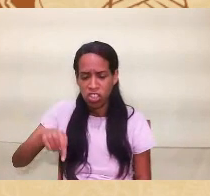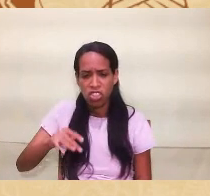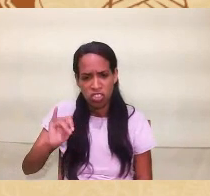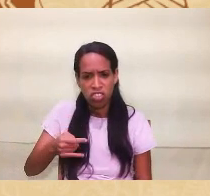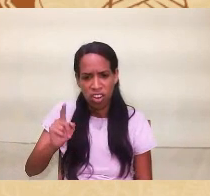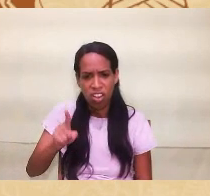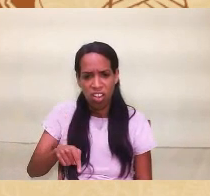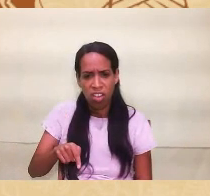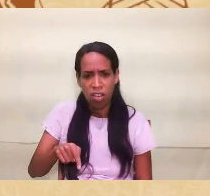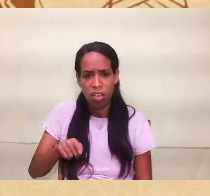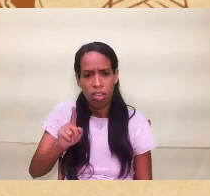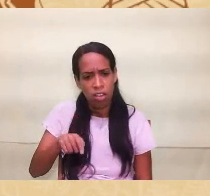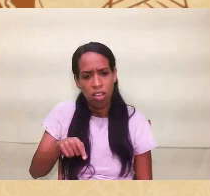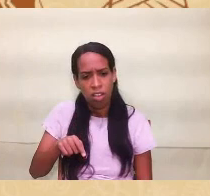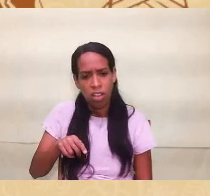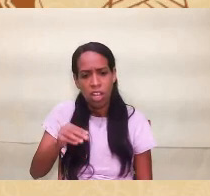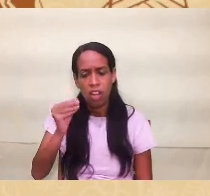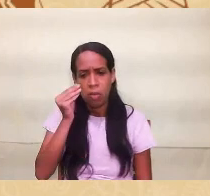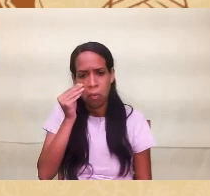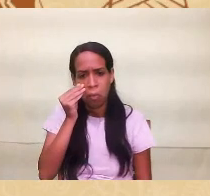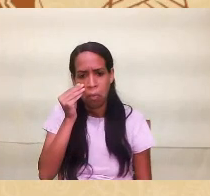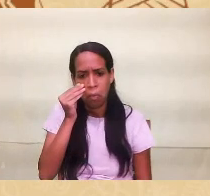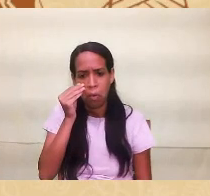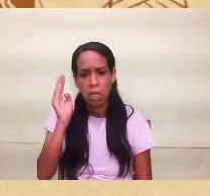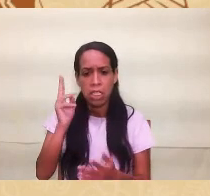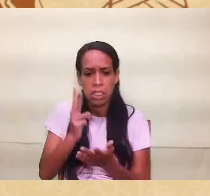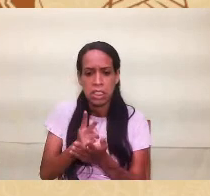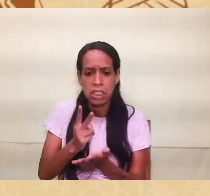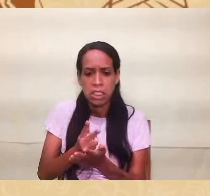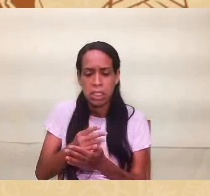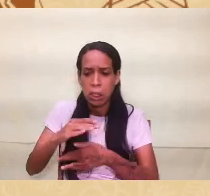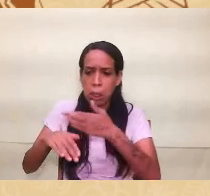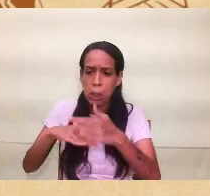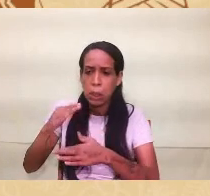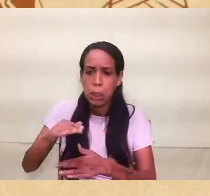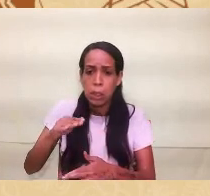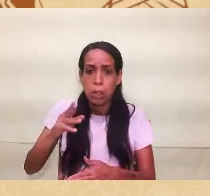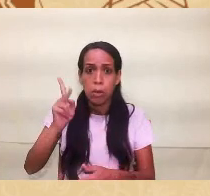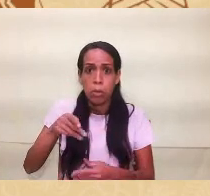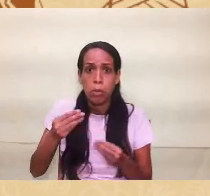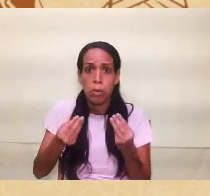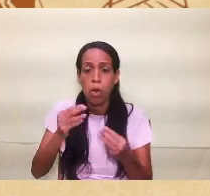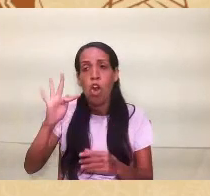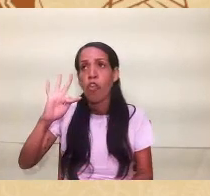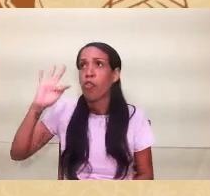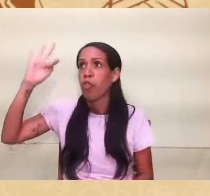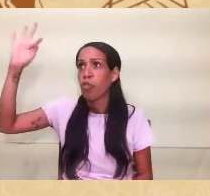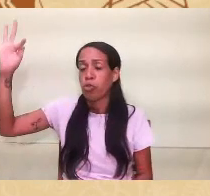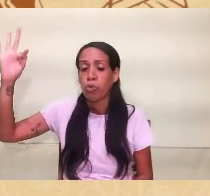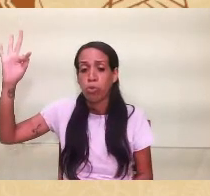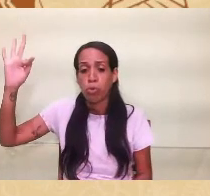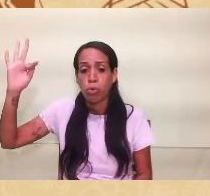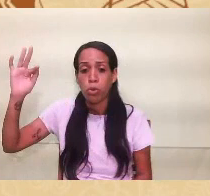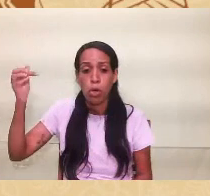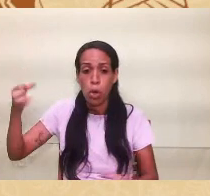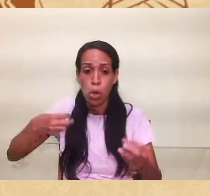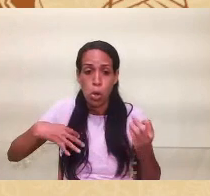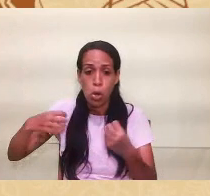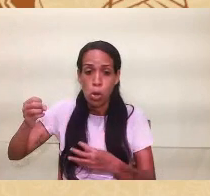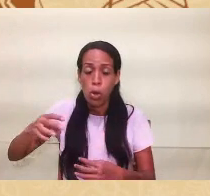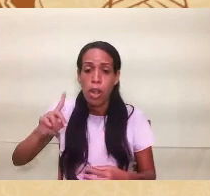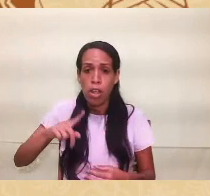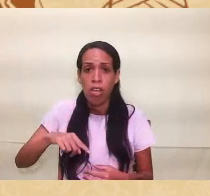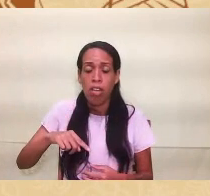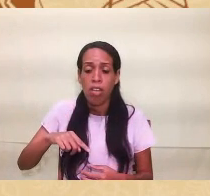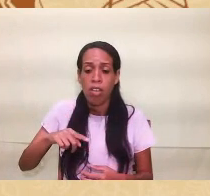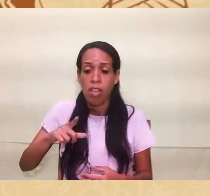criança. Essa ideia de ficar sempre projetando, e eu vou falar muito sobre isso, né? Projetando o futuro, projetando o porvir. Isso, na verdade,